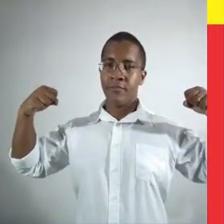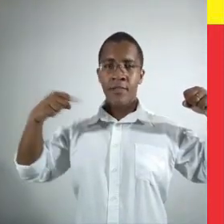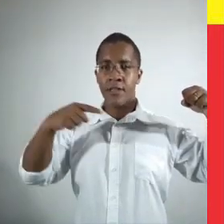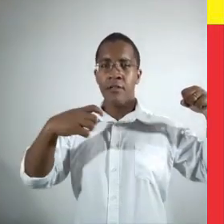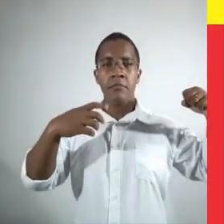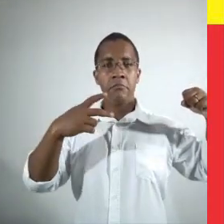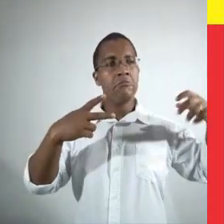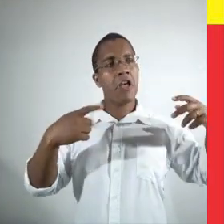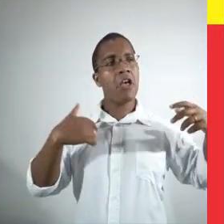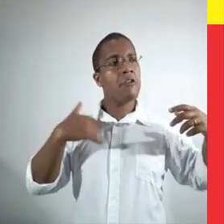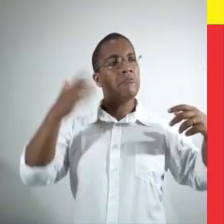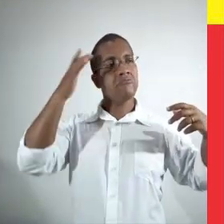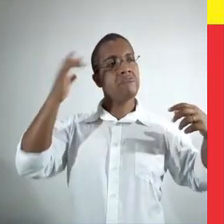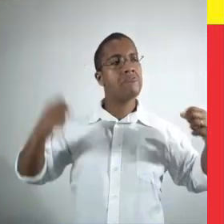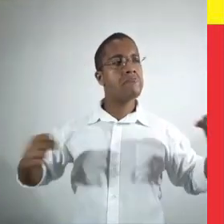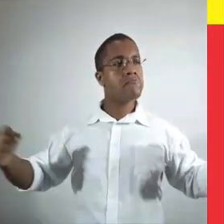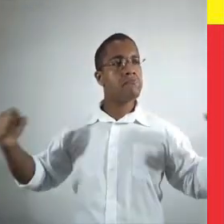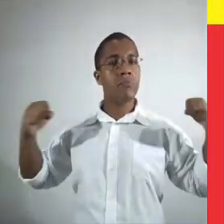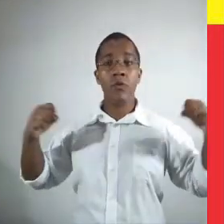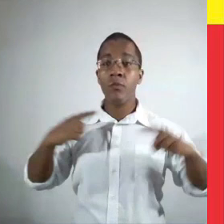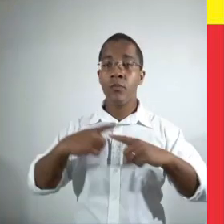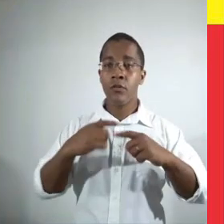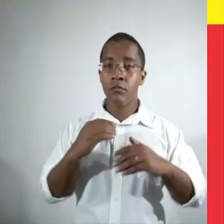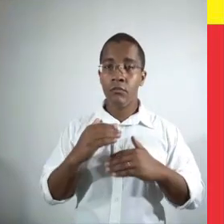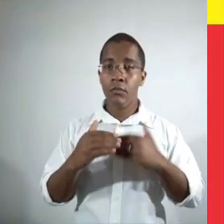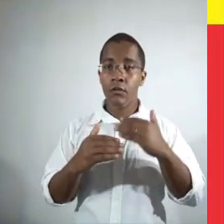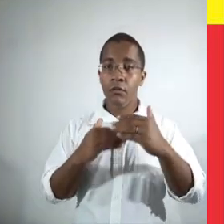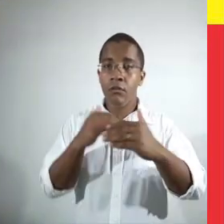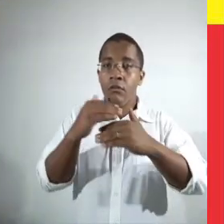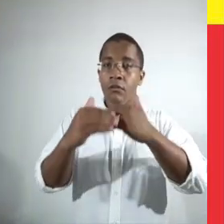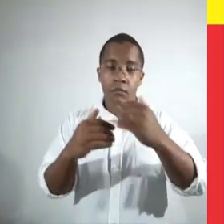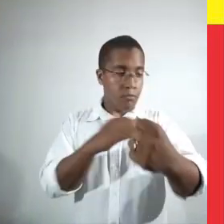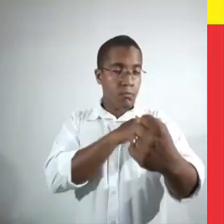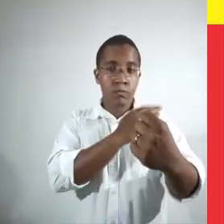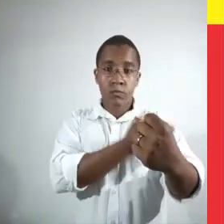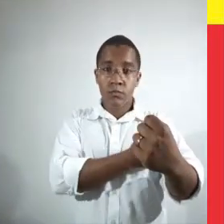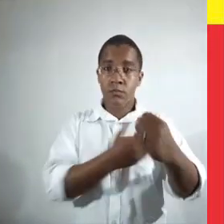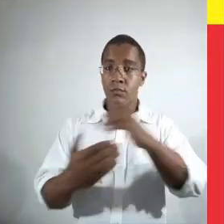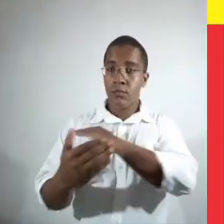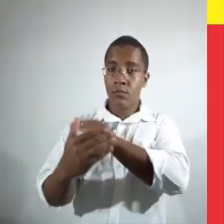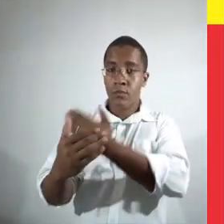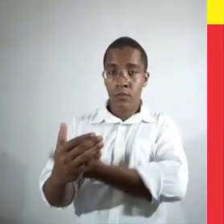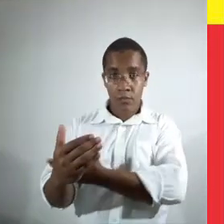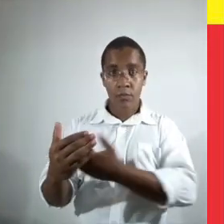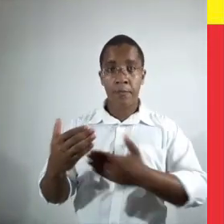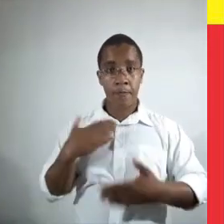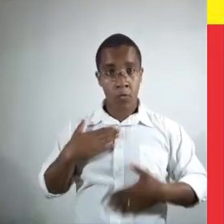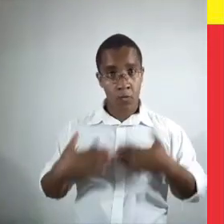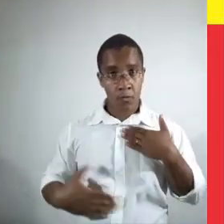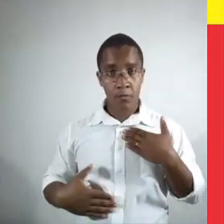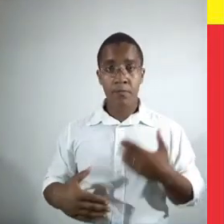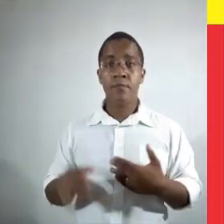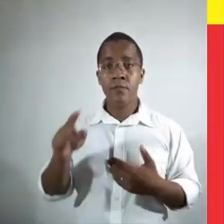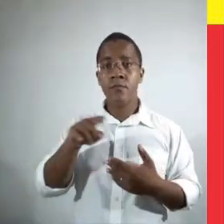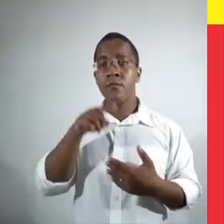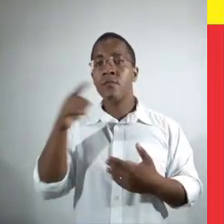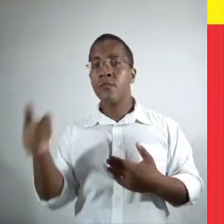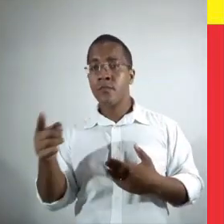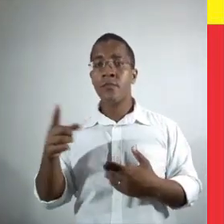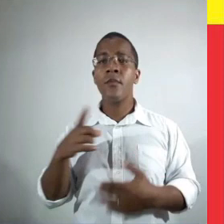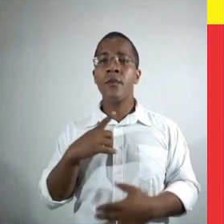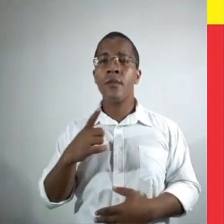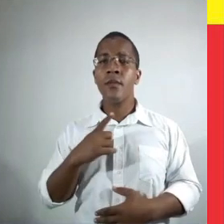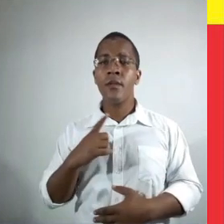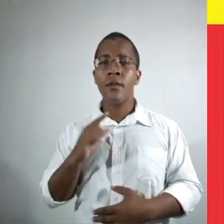está se sentindo, né, mais forte. Porque desenvolveu os músculos, a compleição física. E note que também na